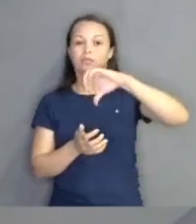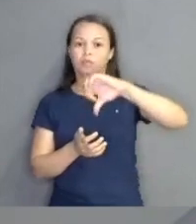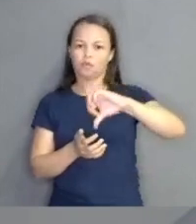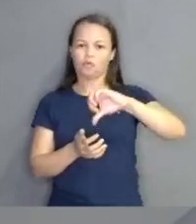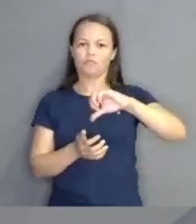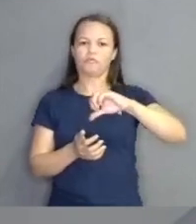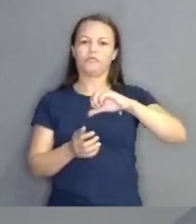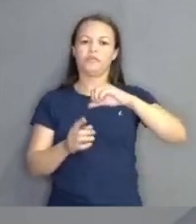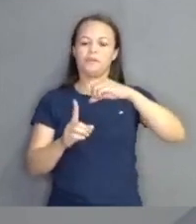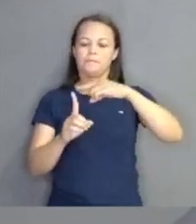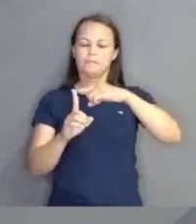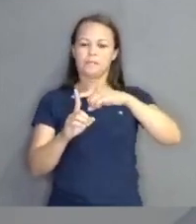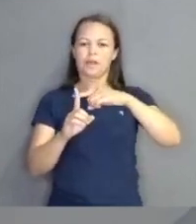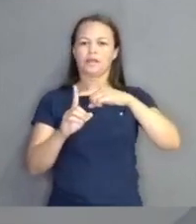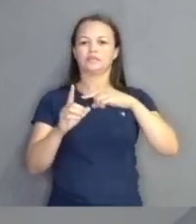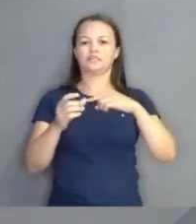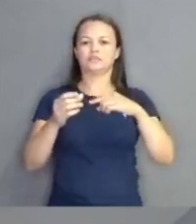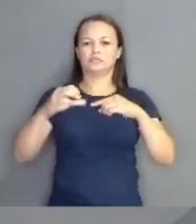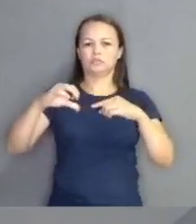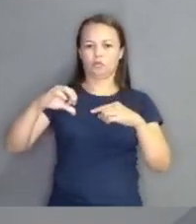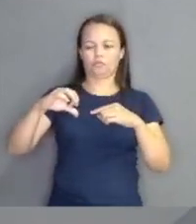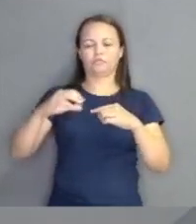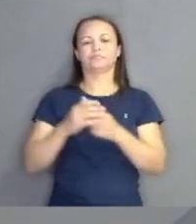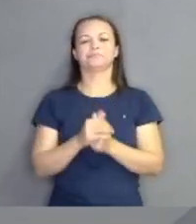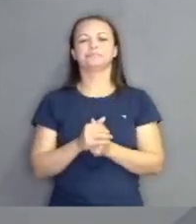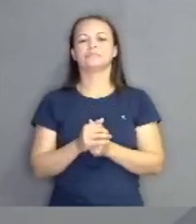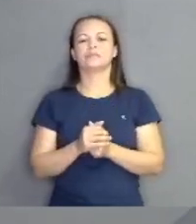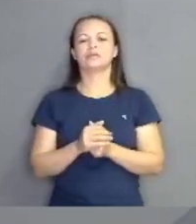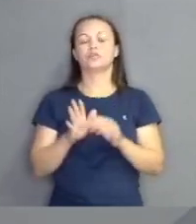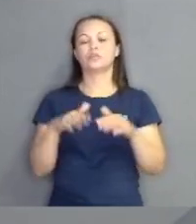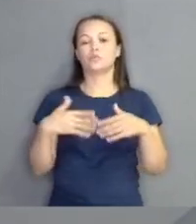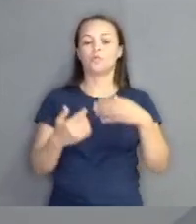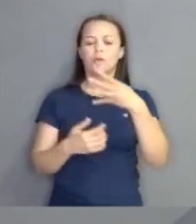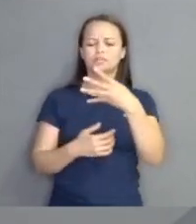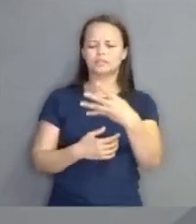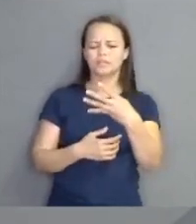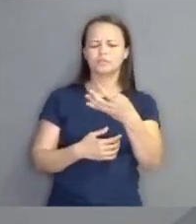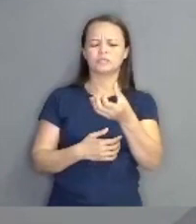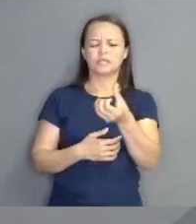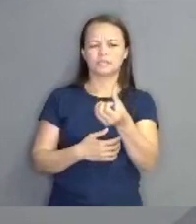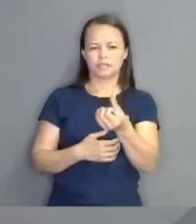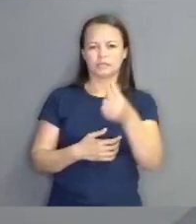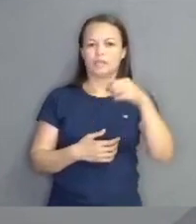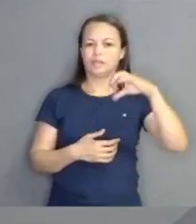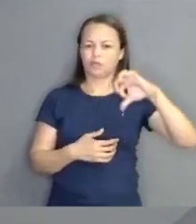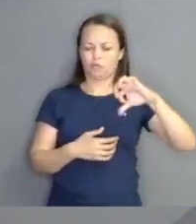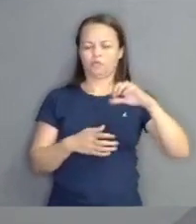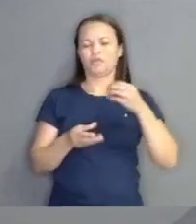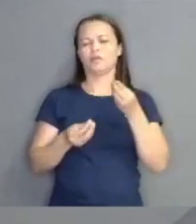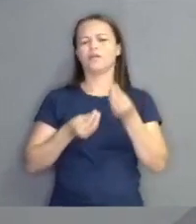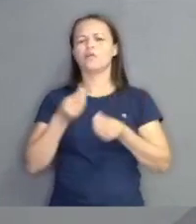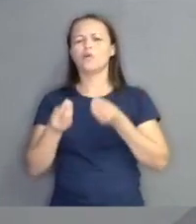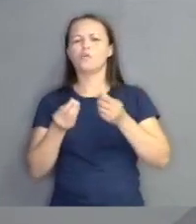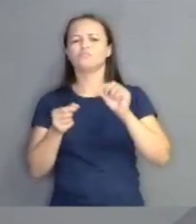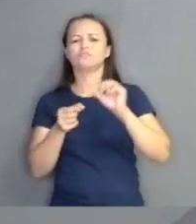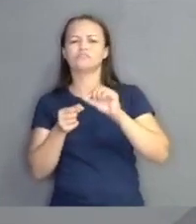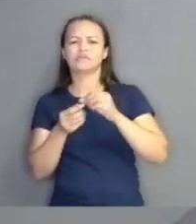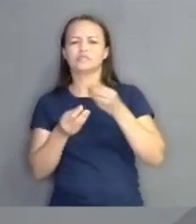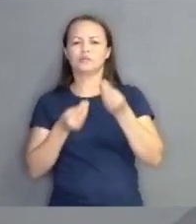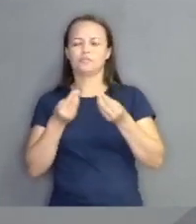469. E agora, como é que a gente vai fazer para decompor aqui esse